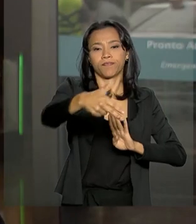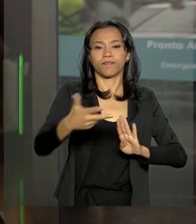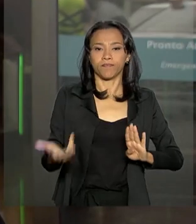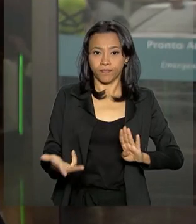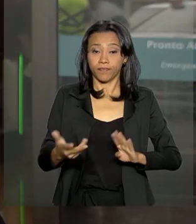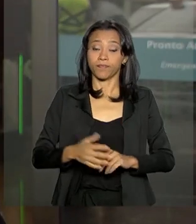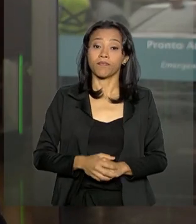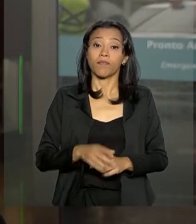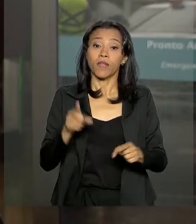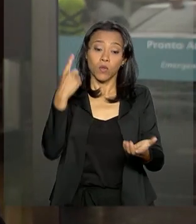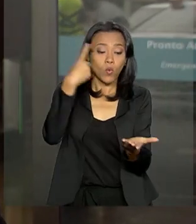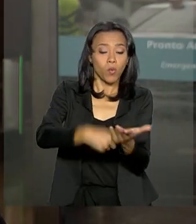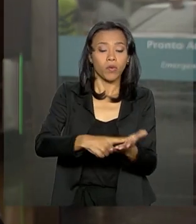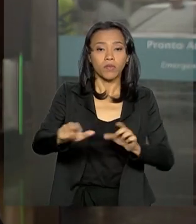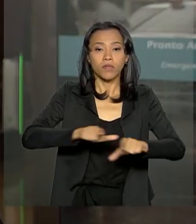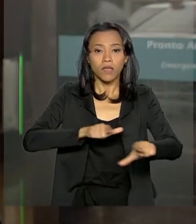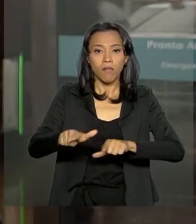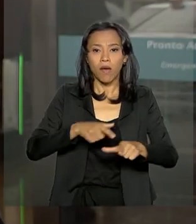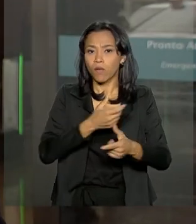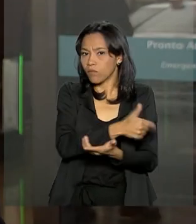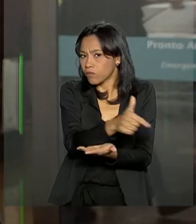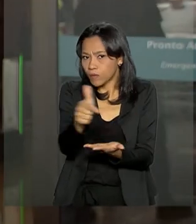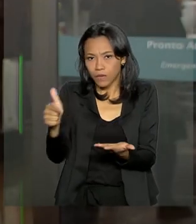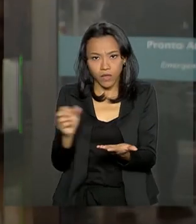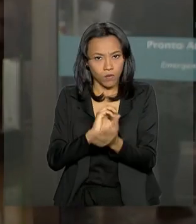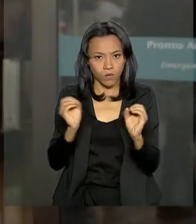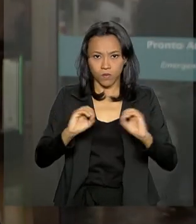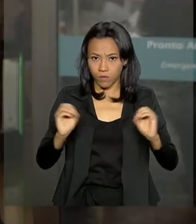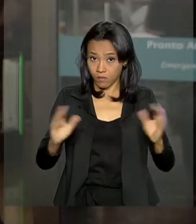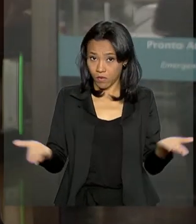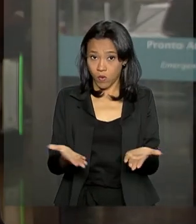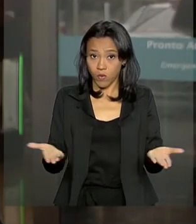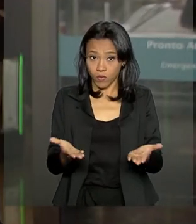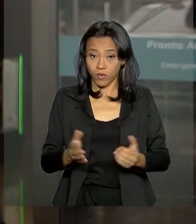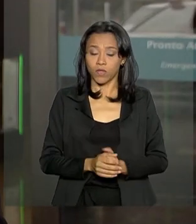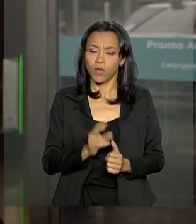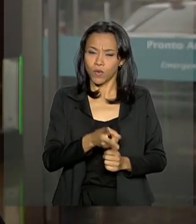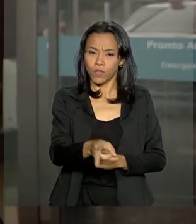Na agenda oficial, não constam compromissos para o dia de hoje.